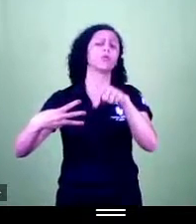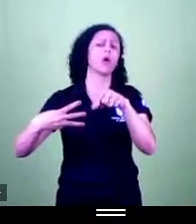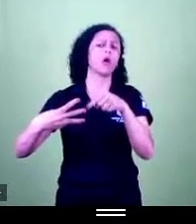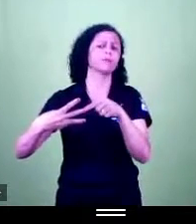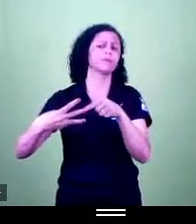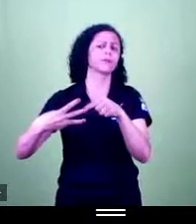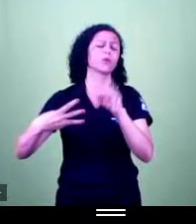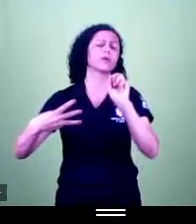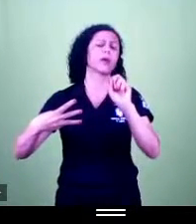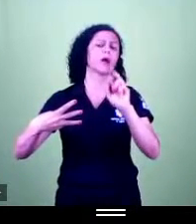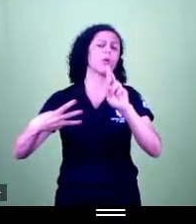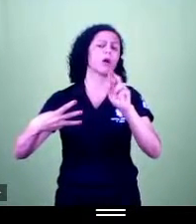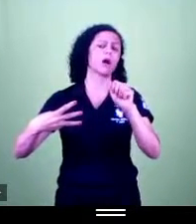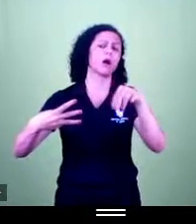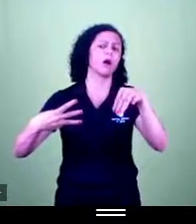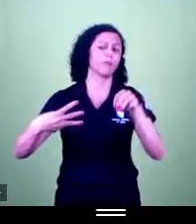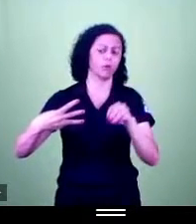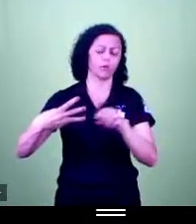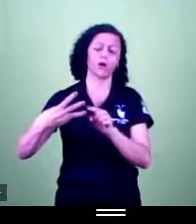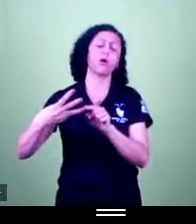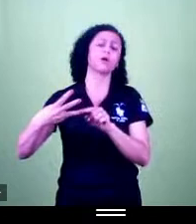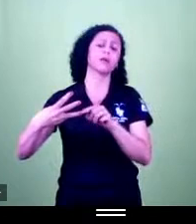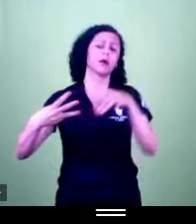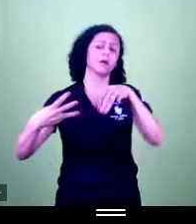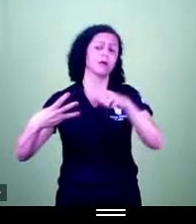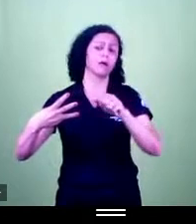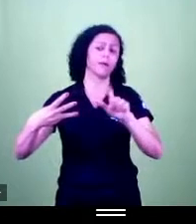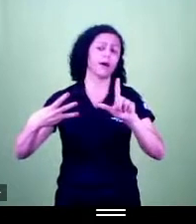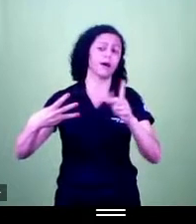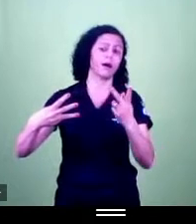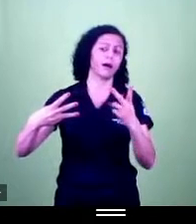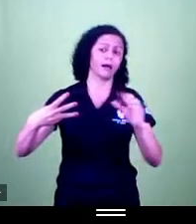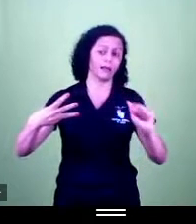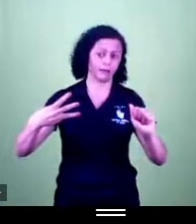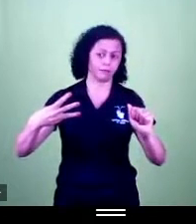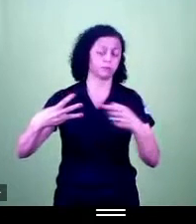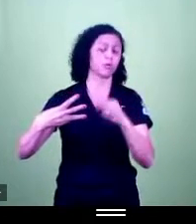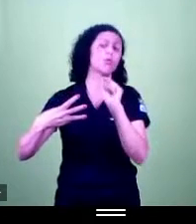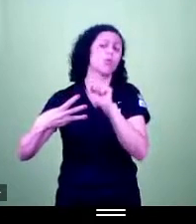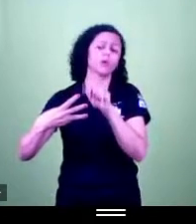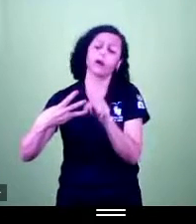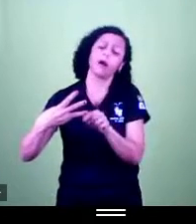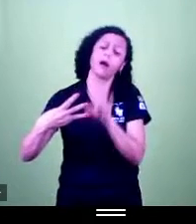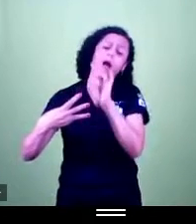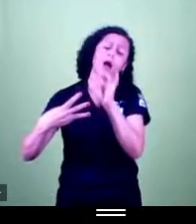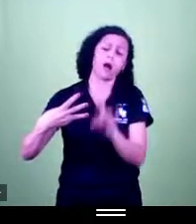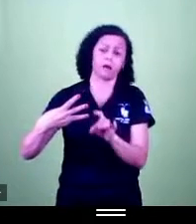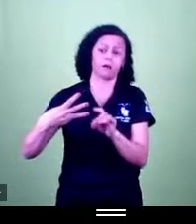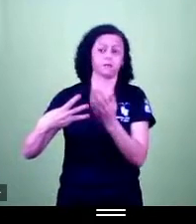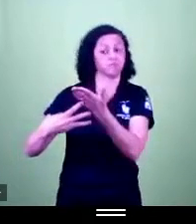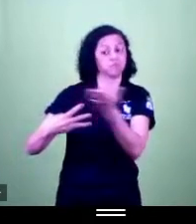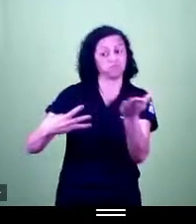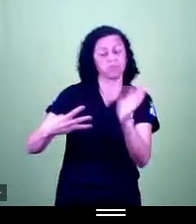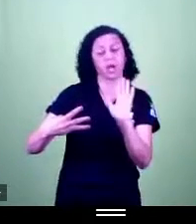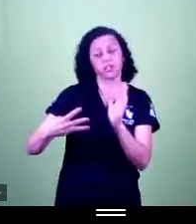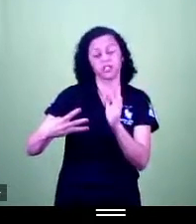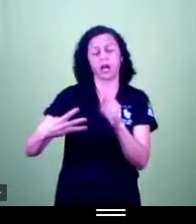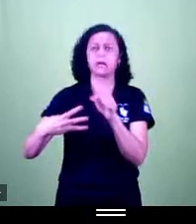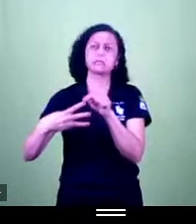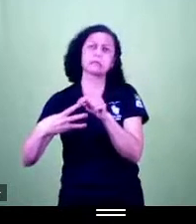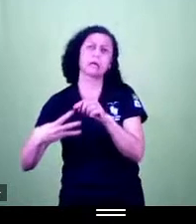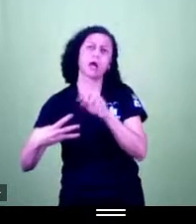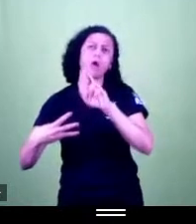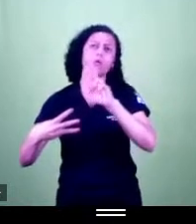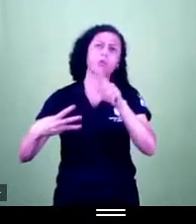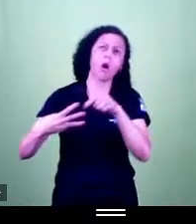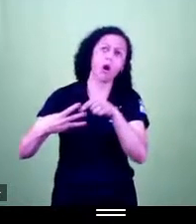malha? Certamente você já deve ter escutado isso por aí, talvez até por mim mesmo, né, em alguma solução de circuito, comentar isso aqui é um nó, isso aqui é um ramo,